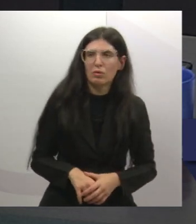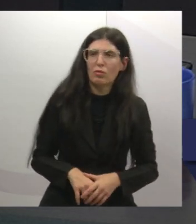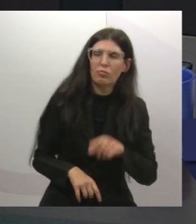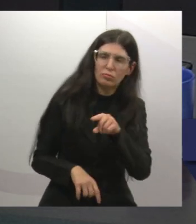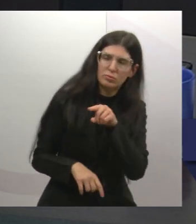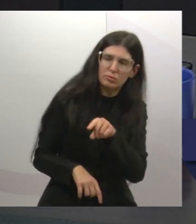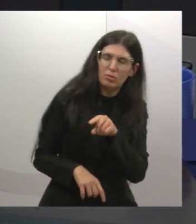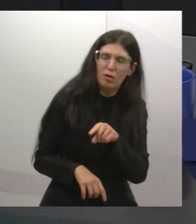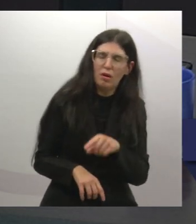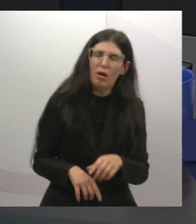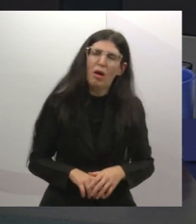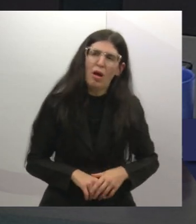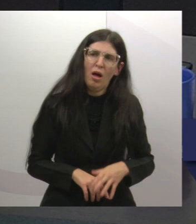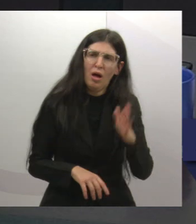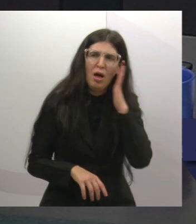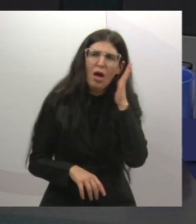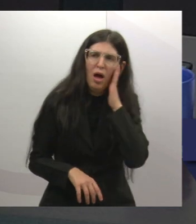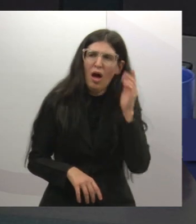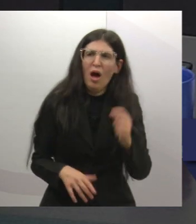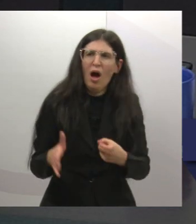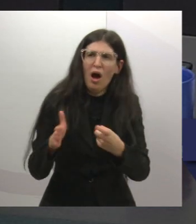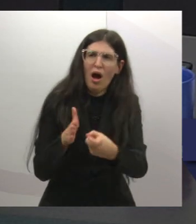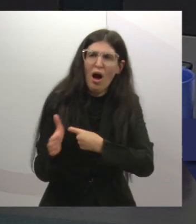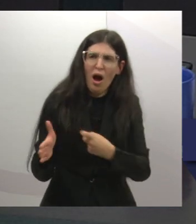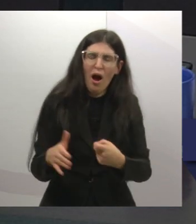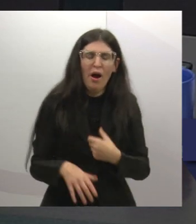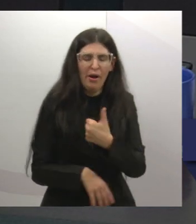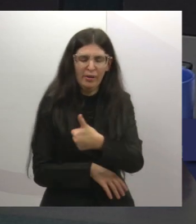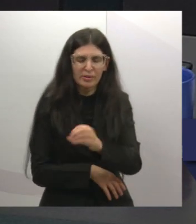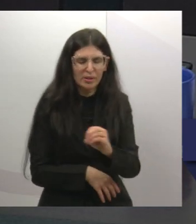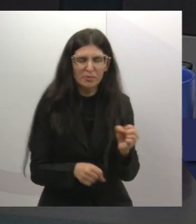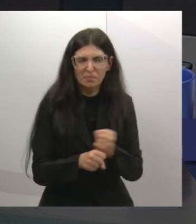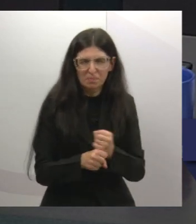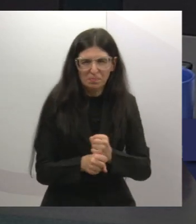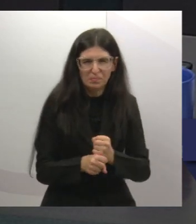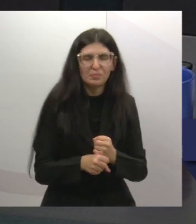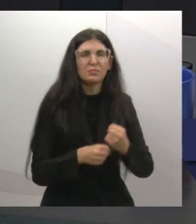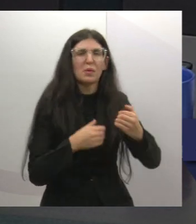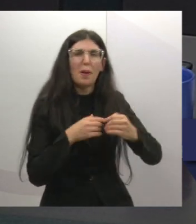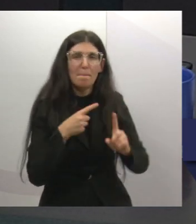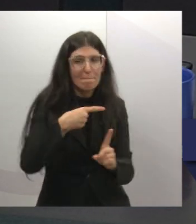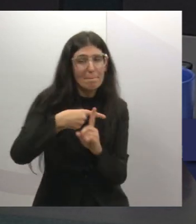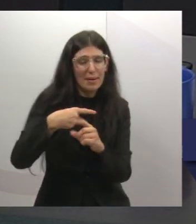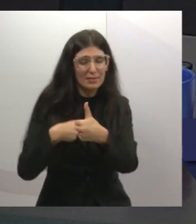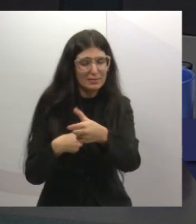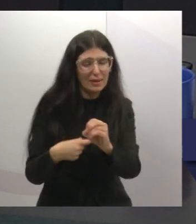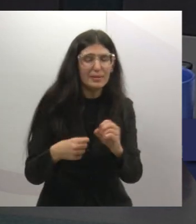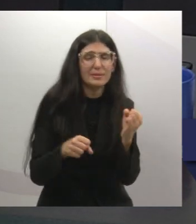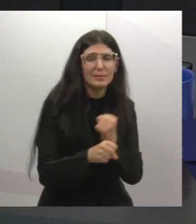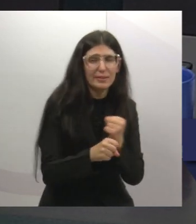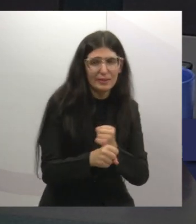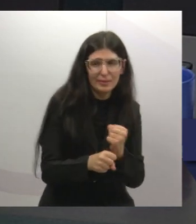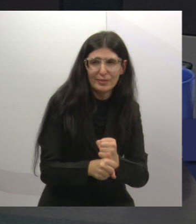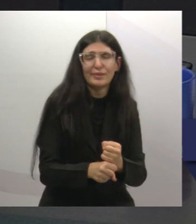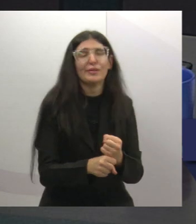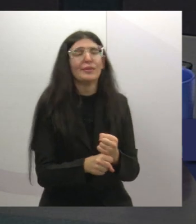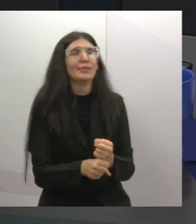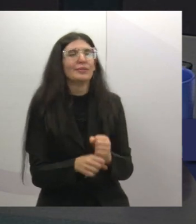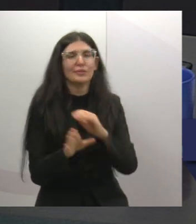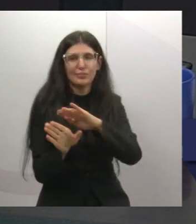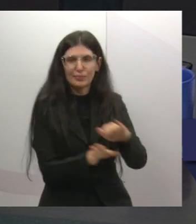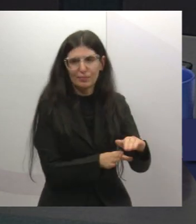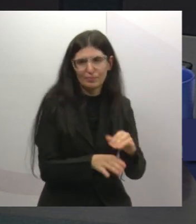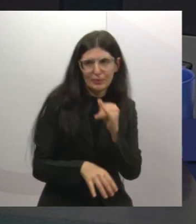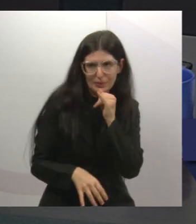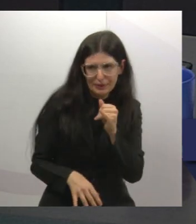fiscal, por conta que são contratos que é de 10 anos, foram prorrogados para mais 10. O da ambiental, que ela tem uma